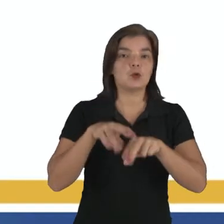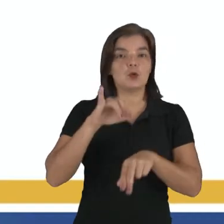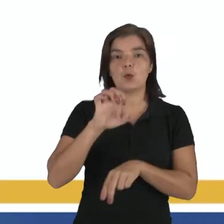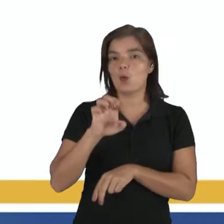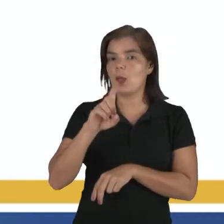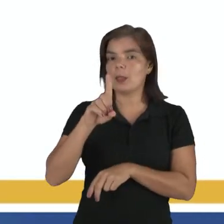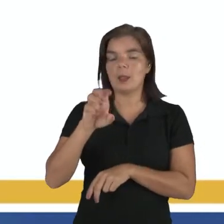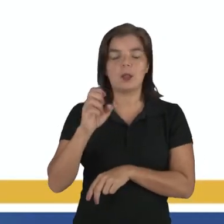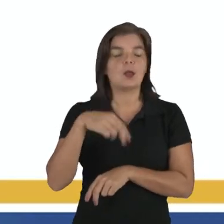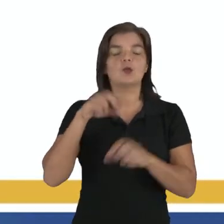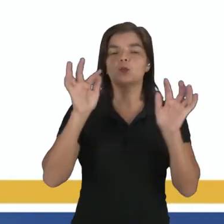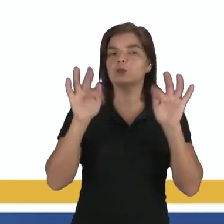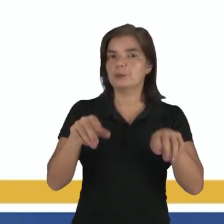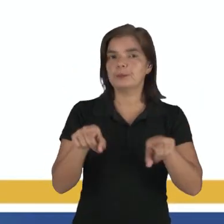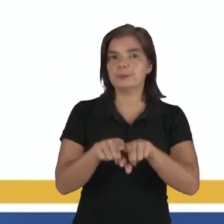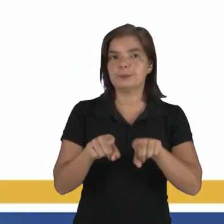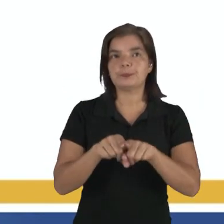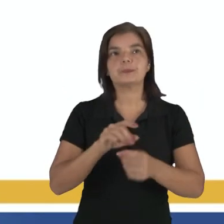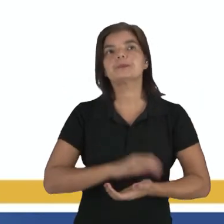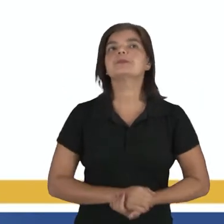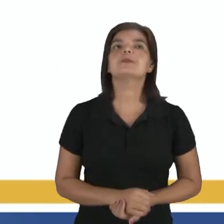colocou o ED no final. Certinho?